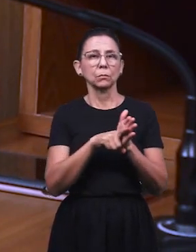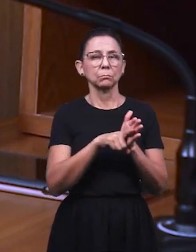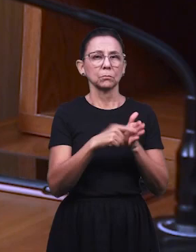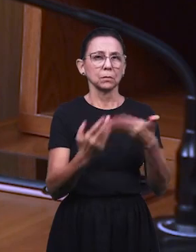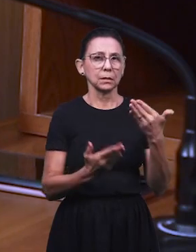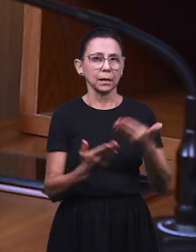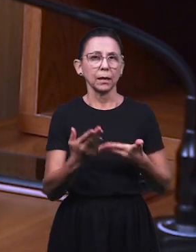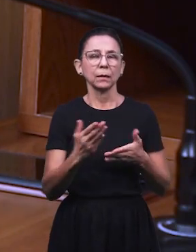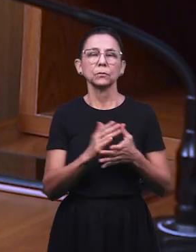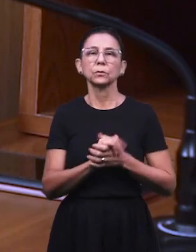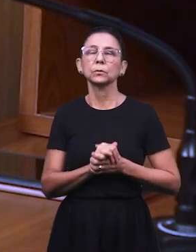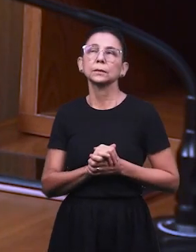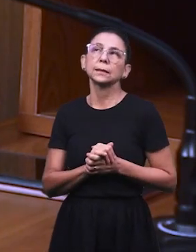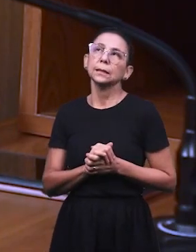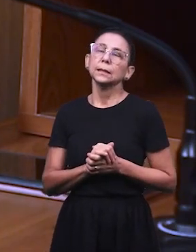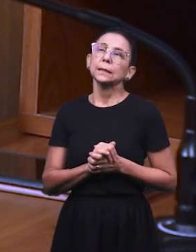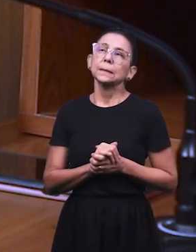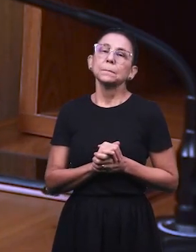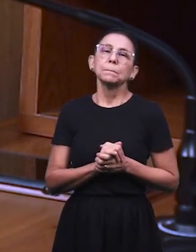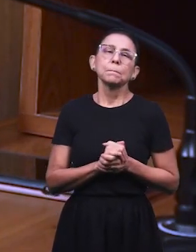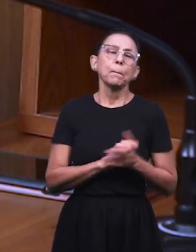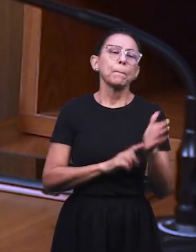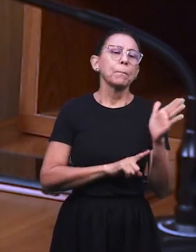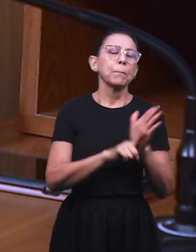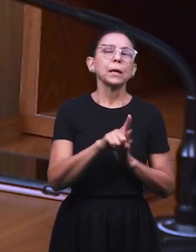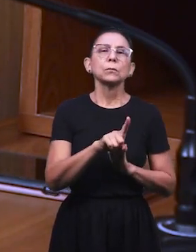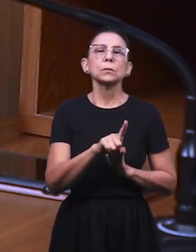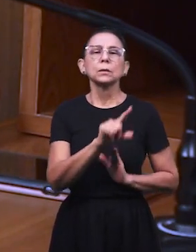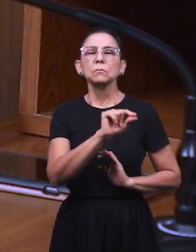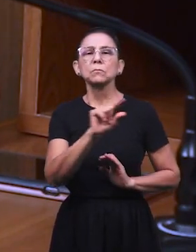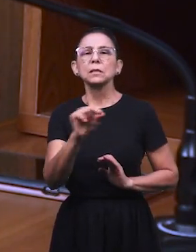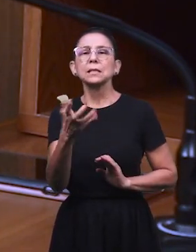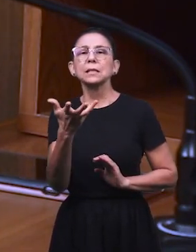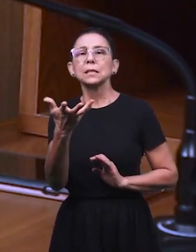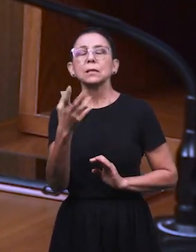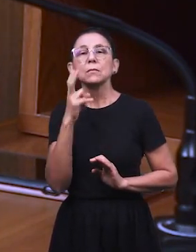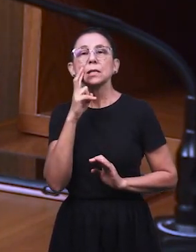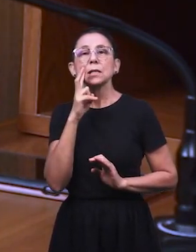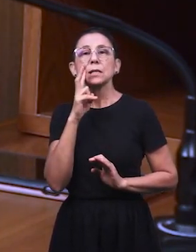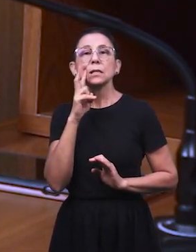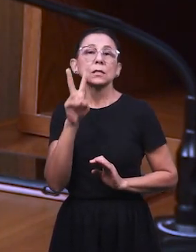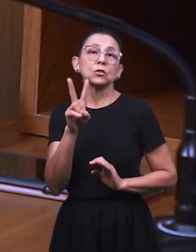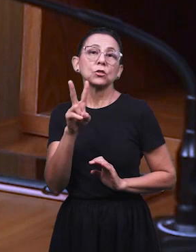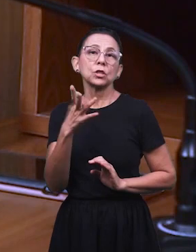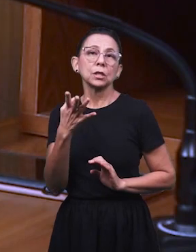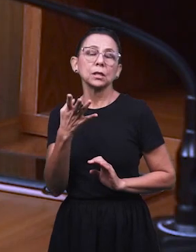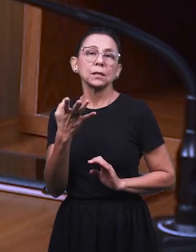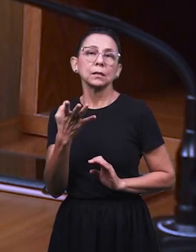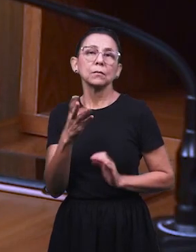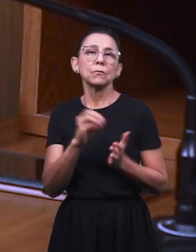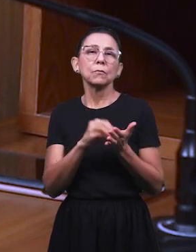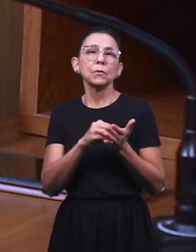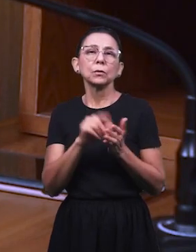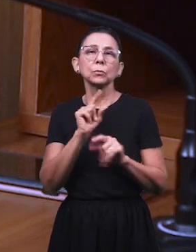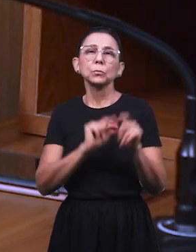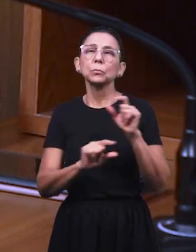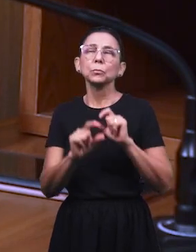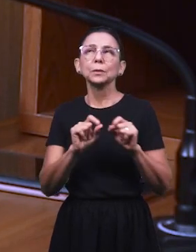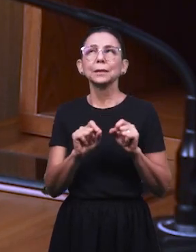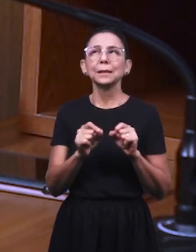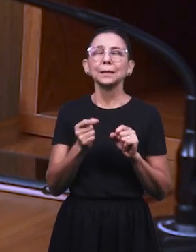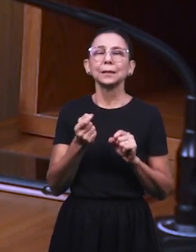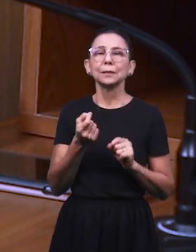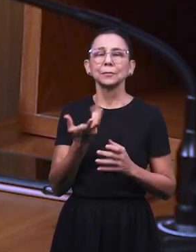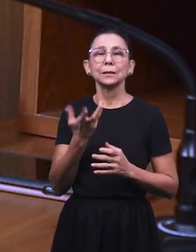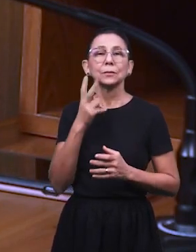seria. Foi uma pesquisa, foi feita. Nós fizemos uma pesquisa com os irmãos, querendo saber o que os irmãos